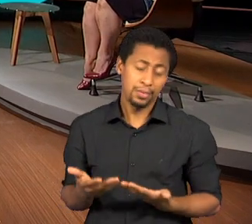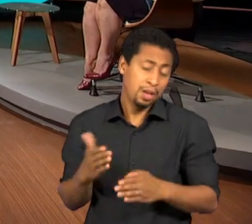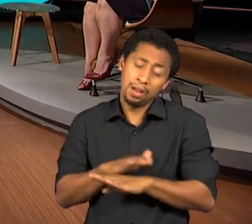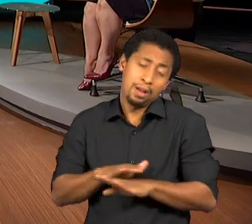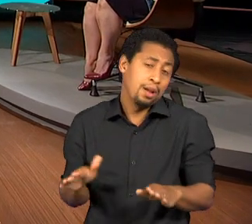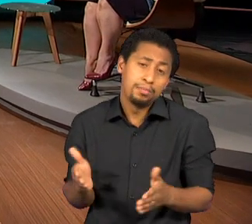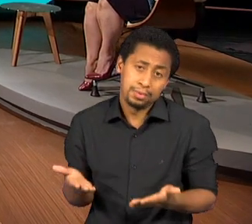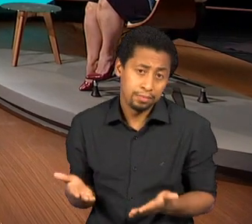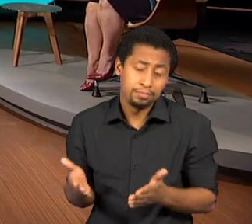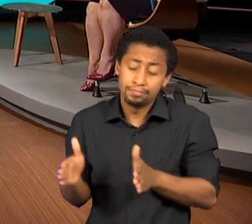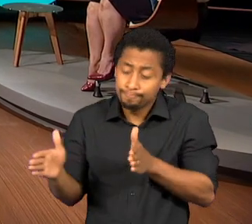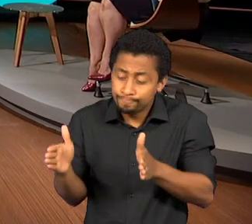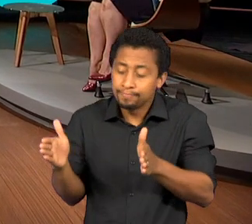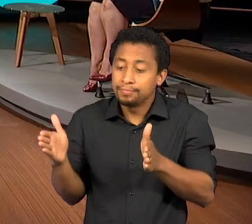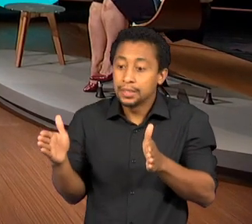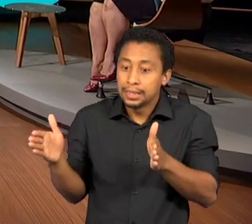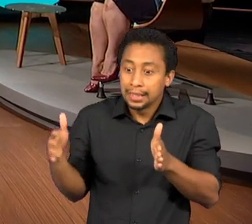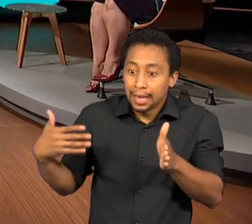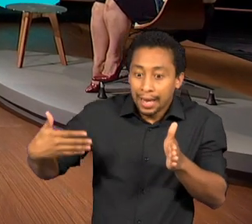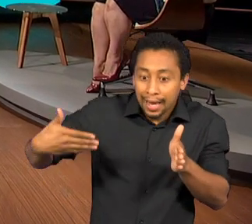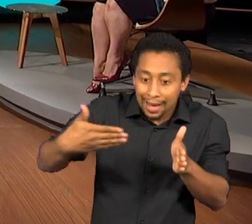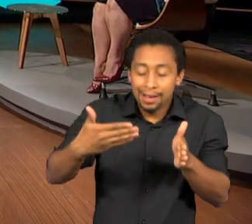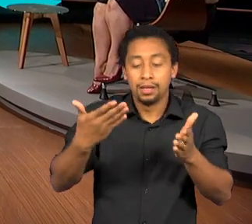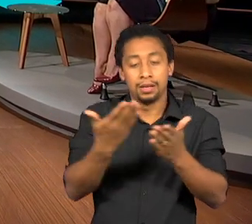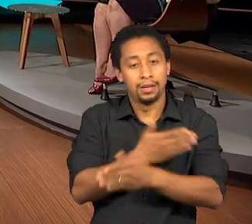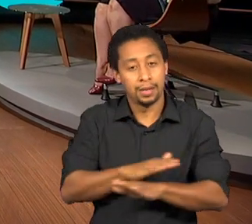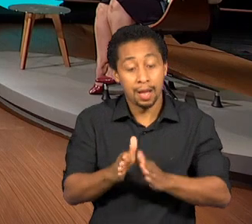que, sabe, não é que para, mas